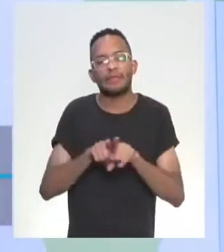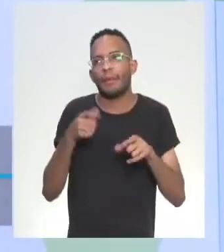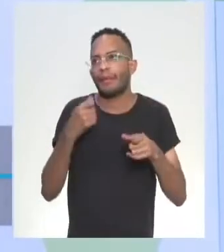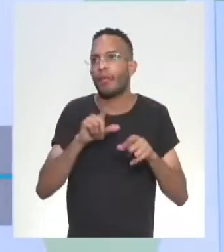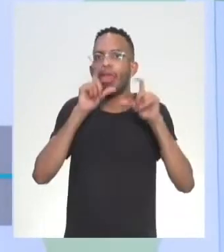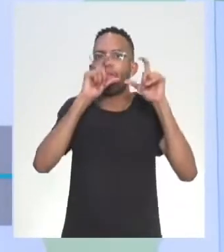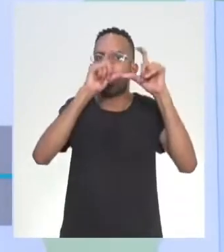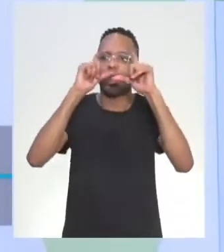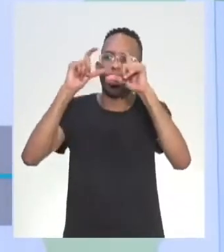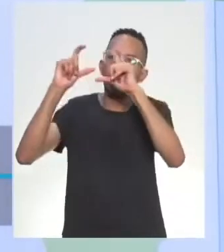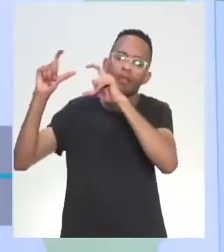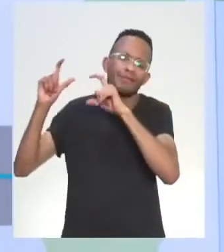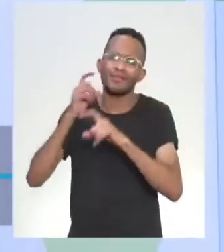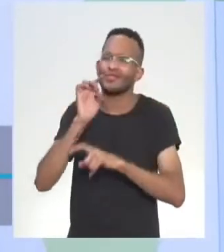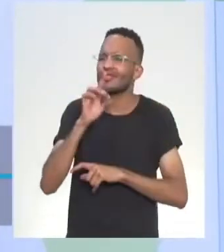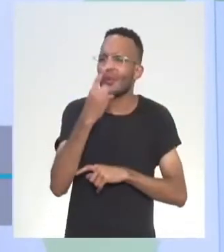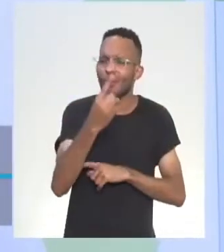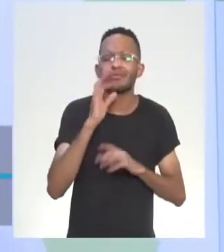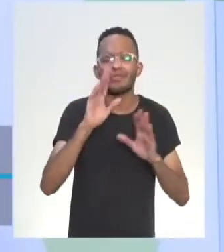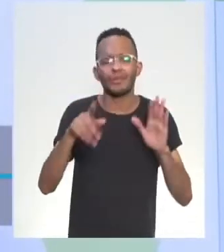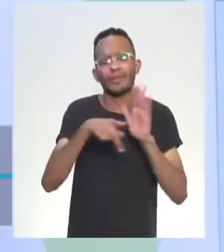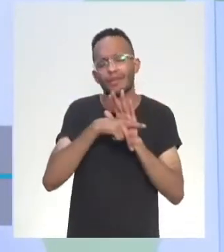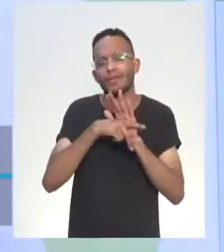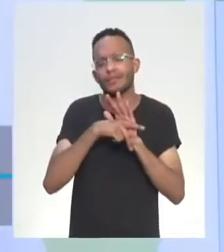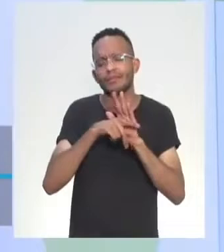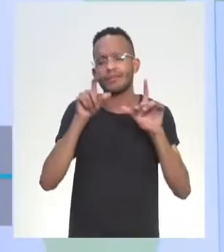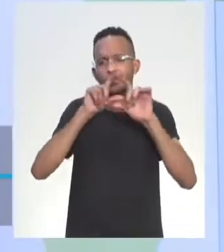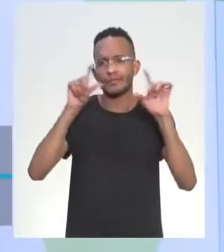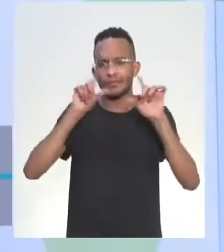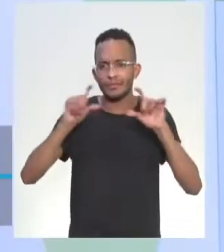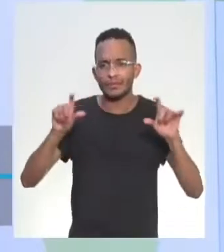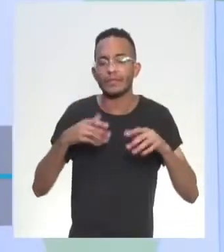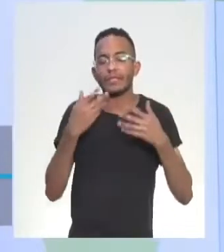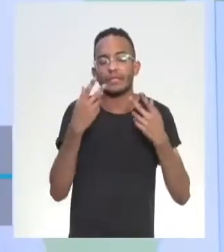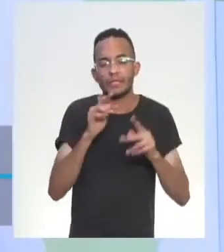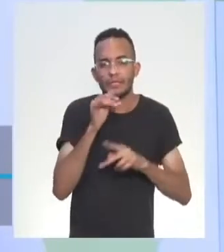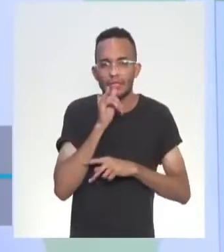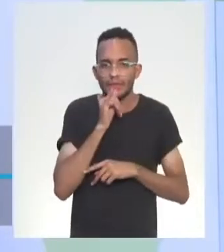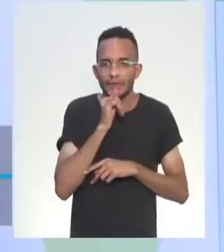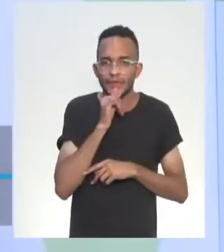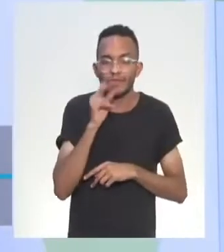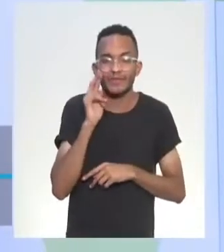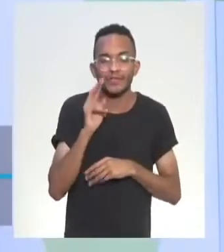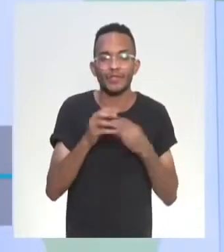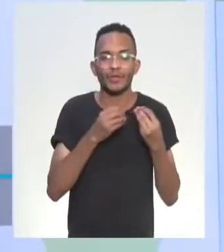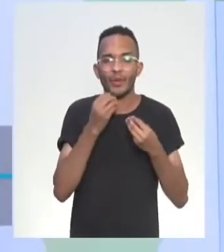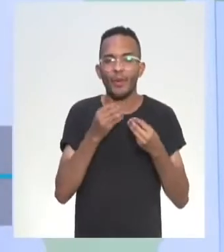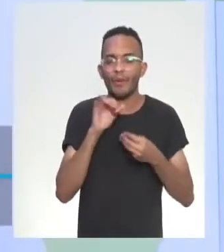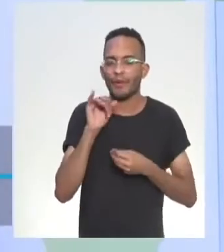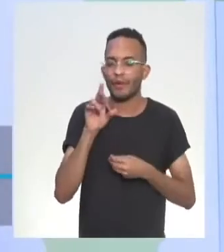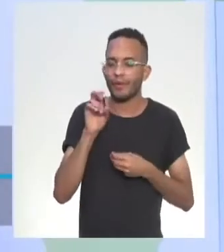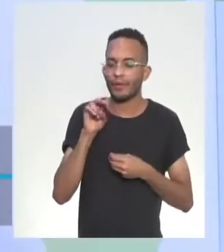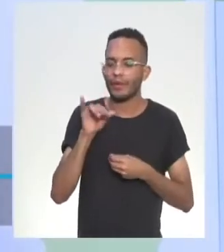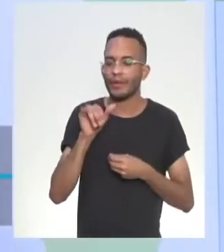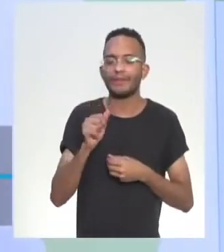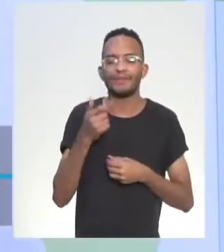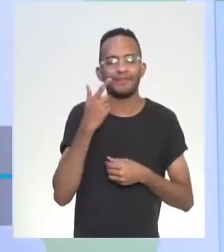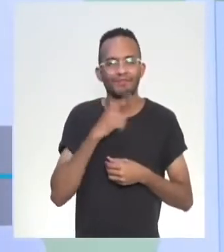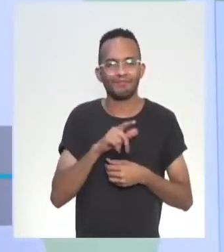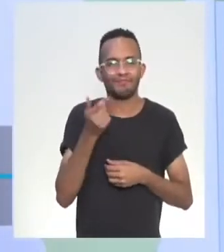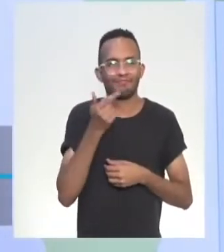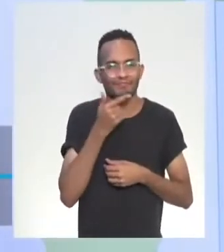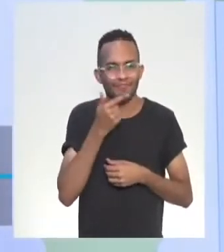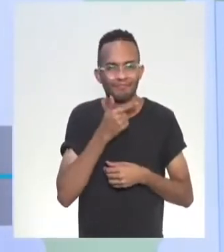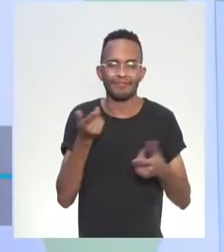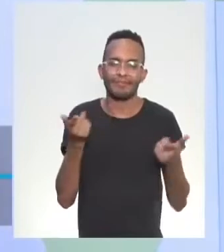3, 4 quadrinhos. Um quadro já é um quadrinho. Tá? Então, nesse caso, olha só como a ironia se dá, o humor se dá